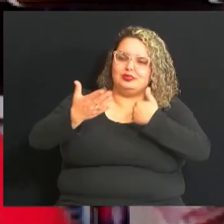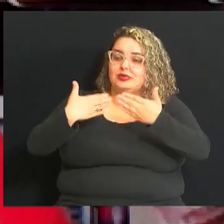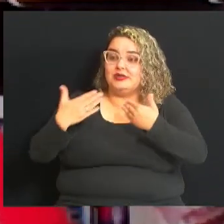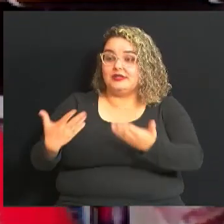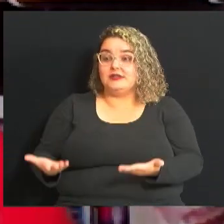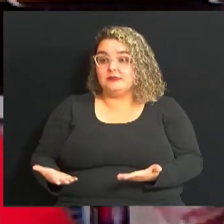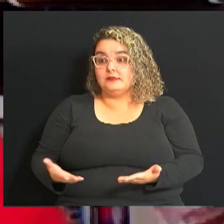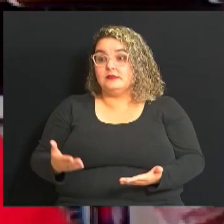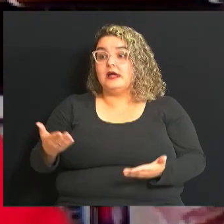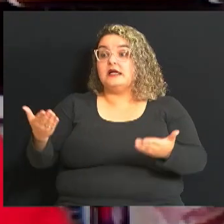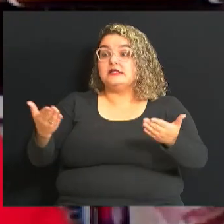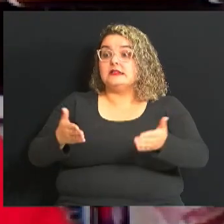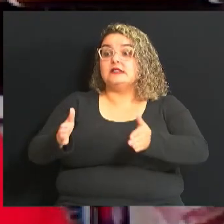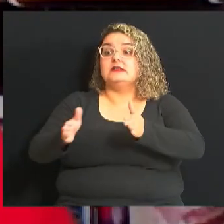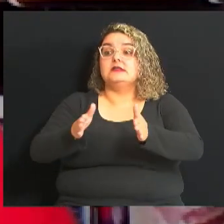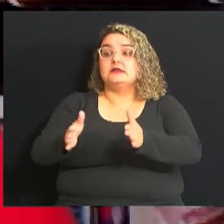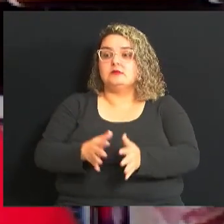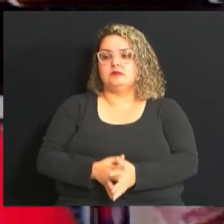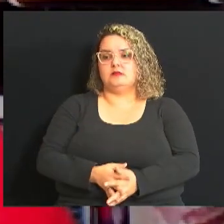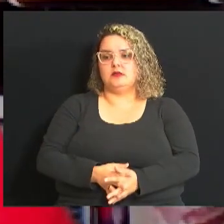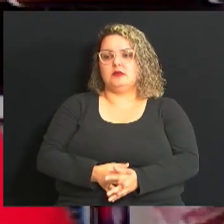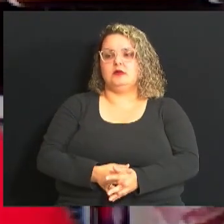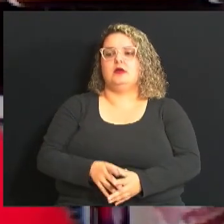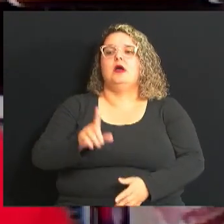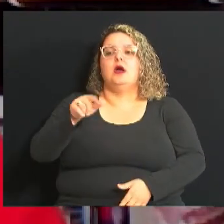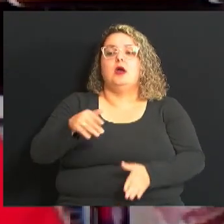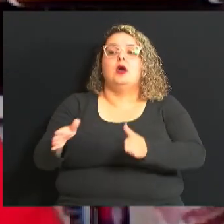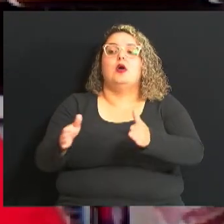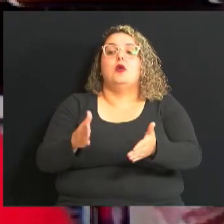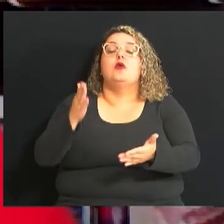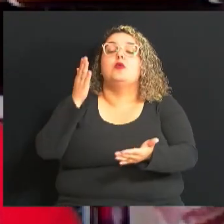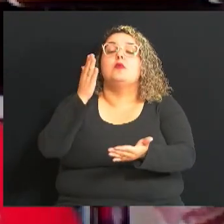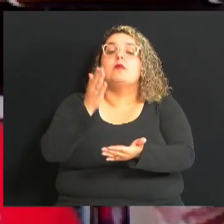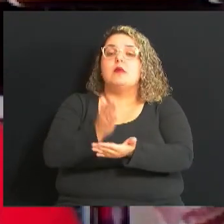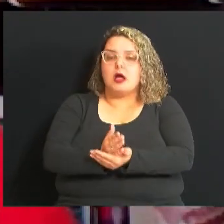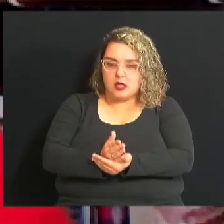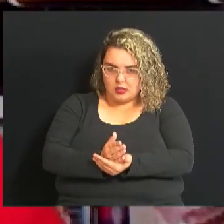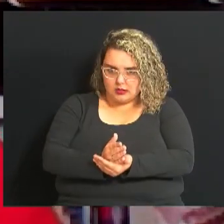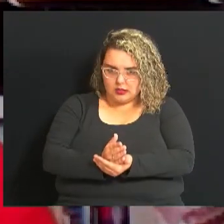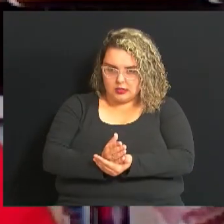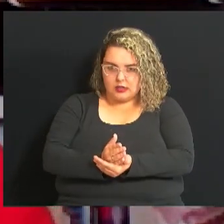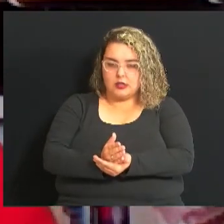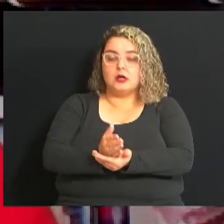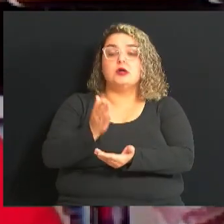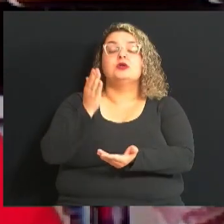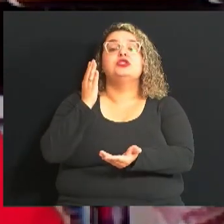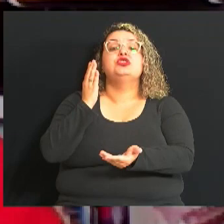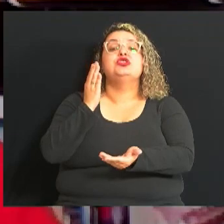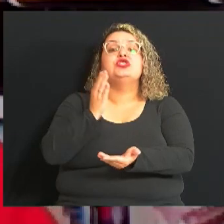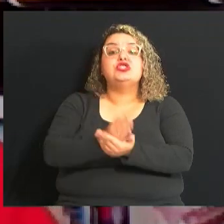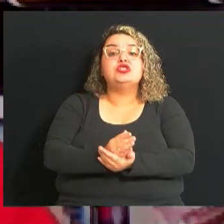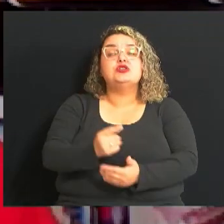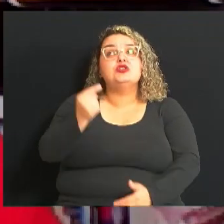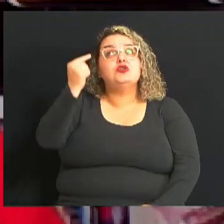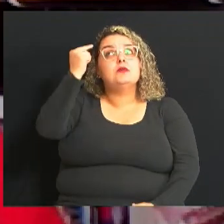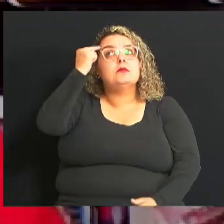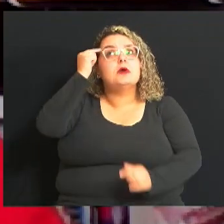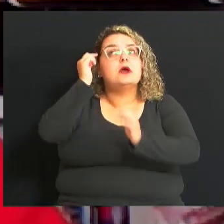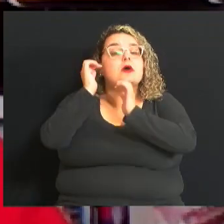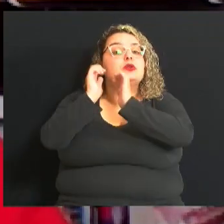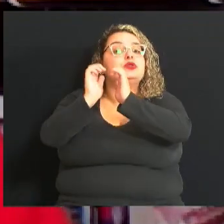que este momento é o momento de parar. É o momento de parar e pensar